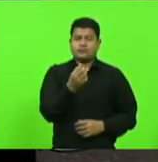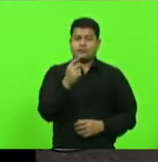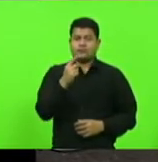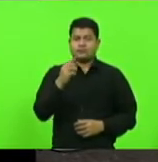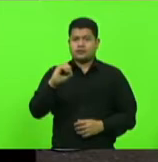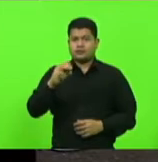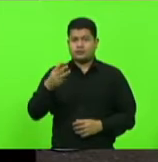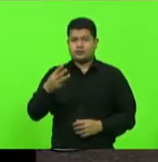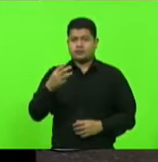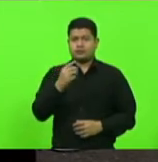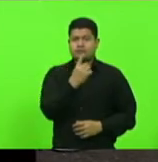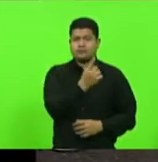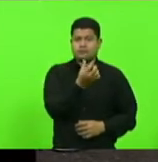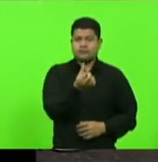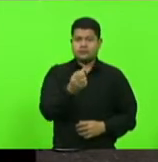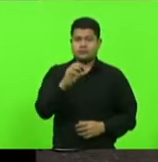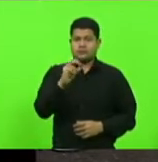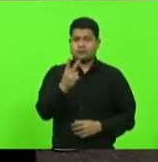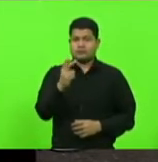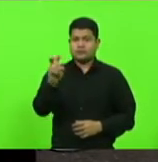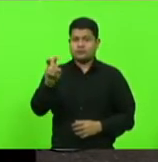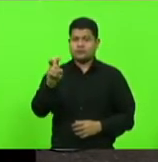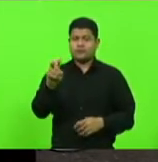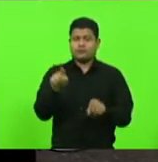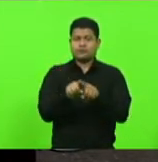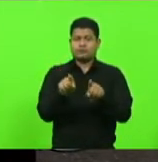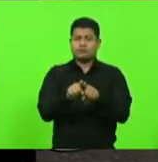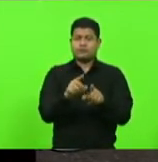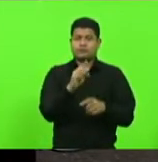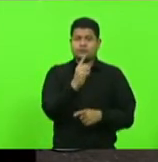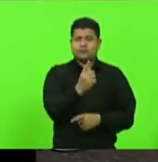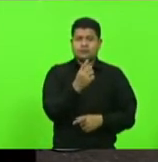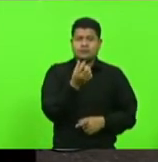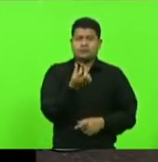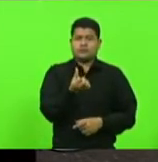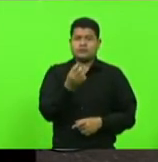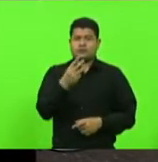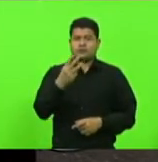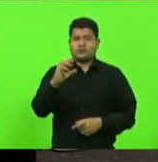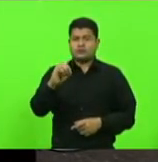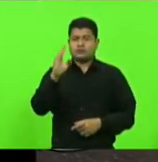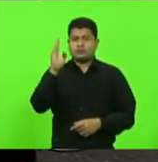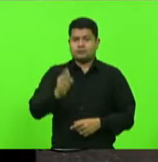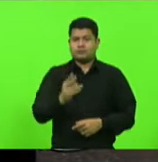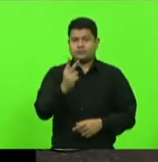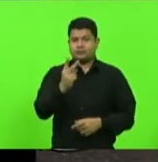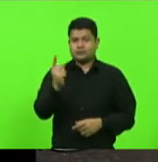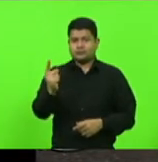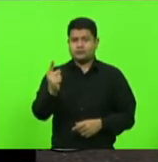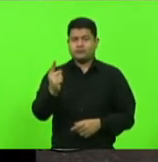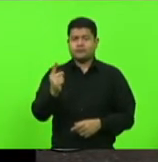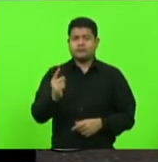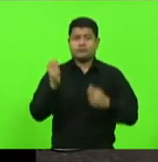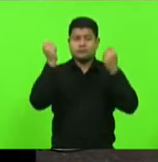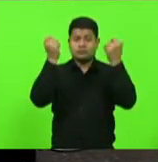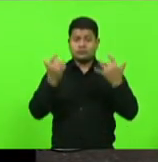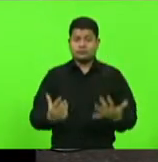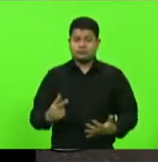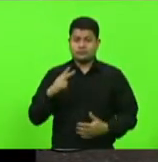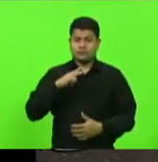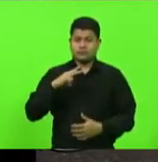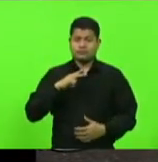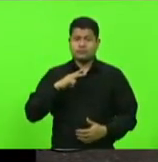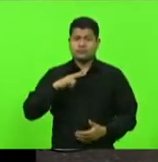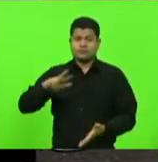a 1.625 e 1.630 de 2021. E, explicações pessoais,